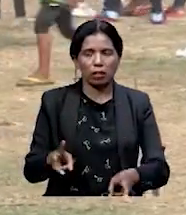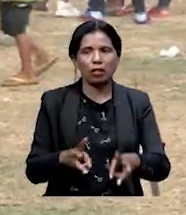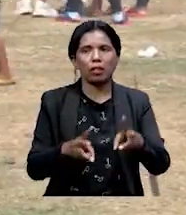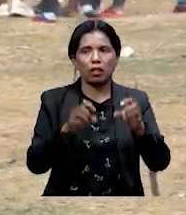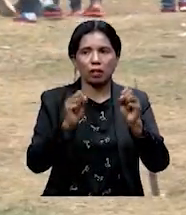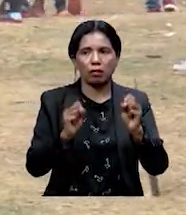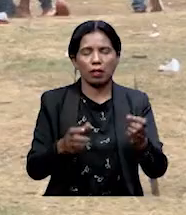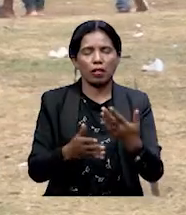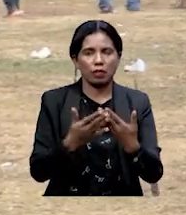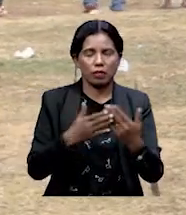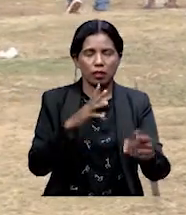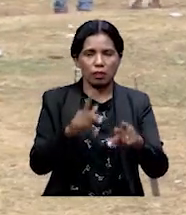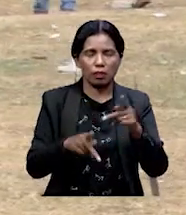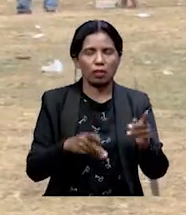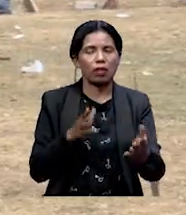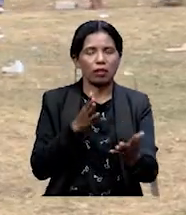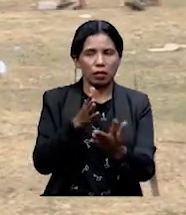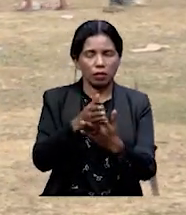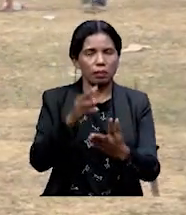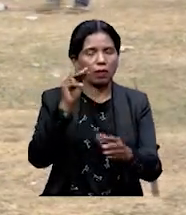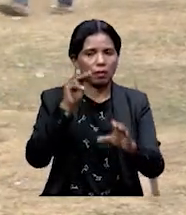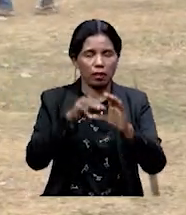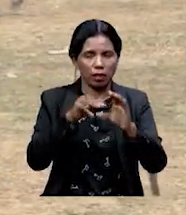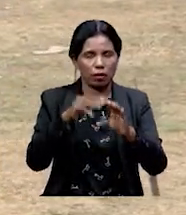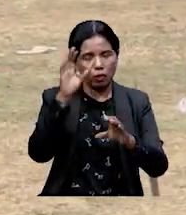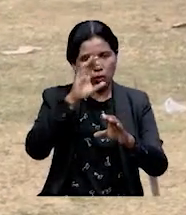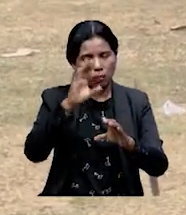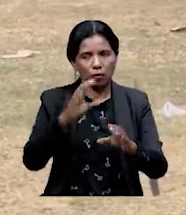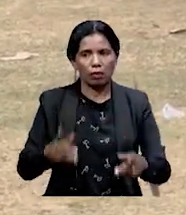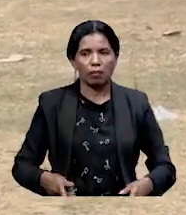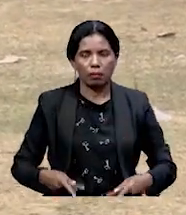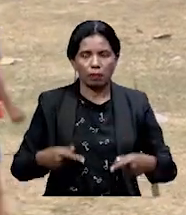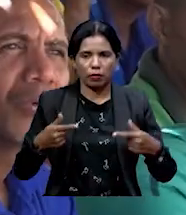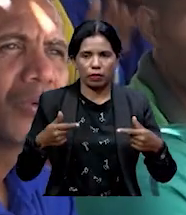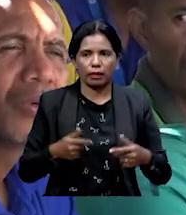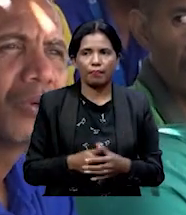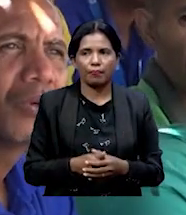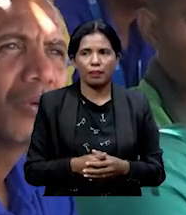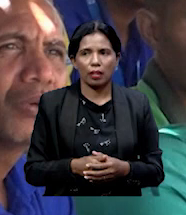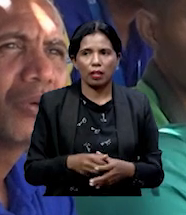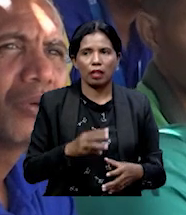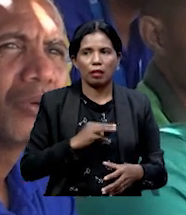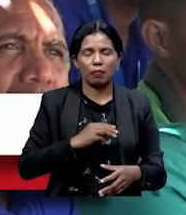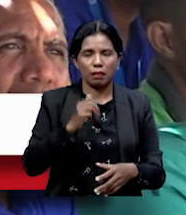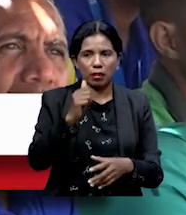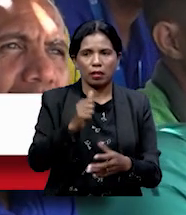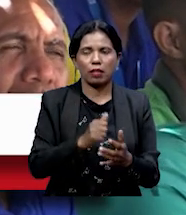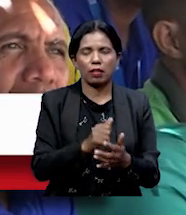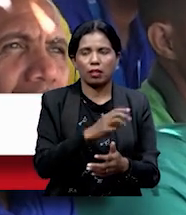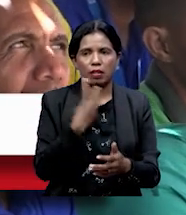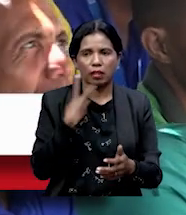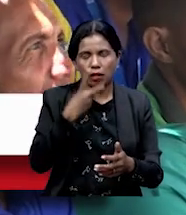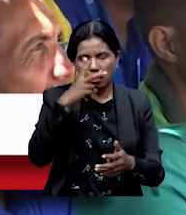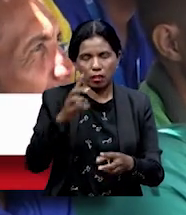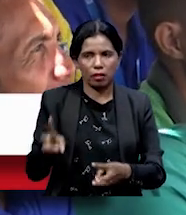Bela fácil comunidade acesso ao mercado rodeado de Bucamores. O município de Bucamores, né? De Malena Cota que diga, mas a realidade tem estrada